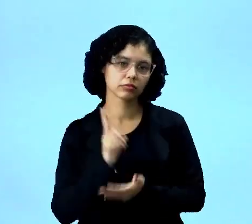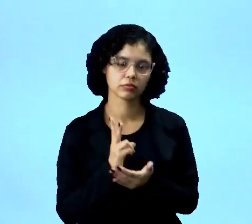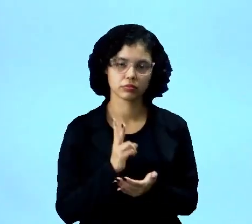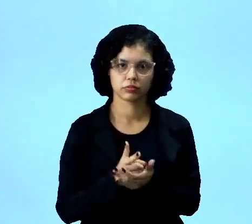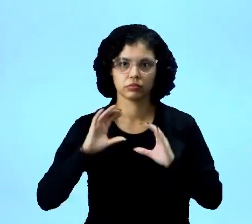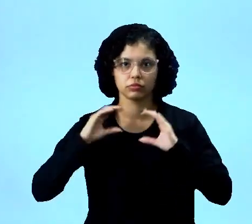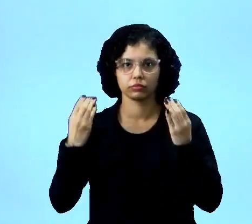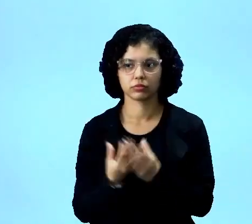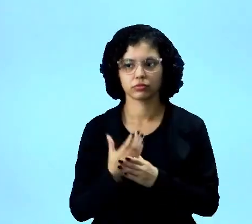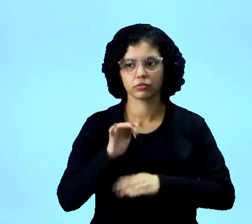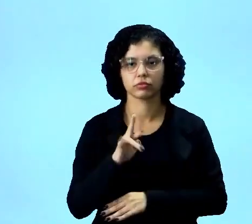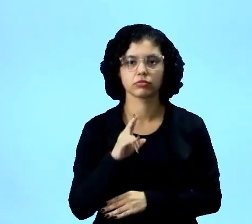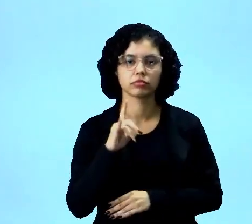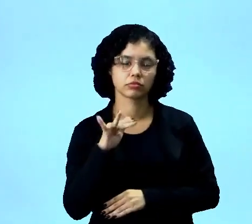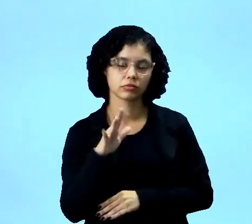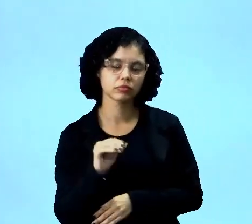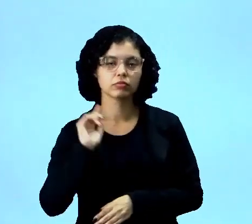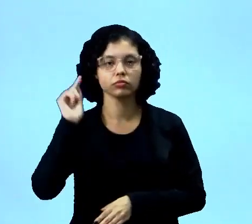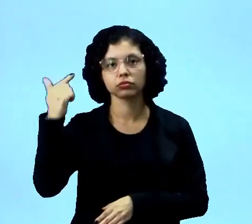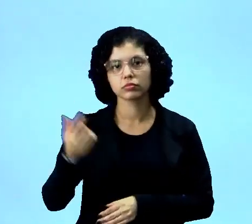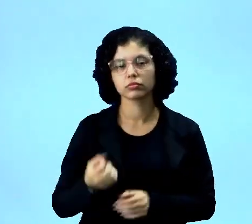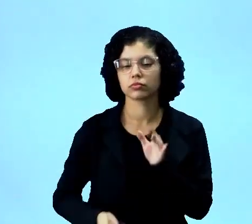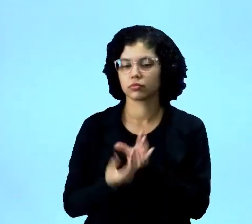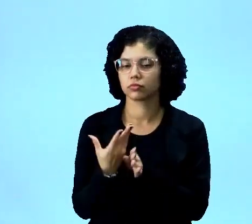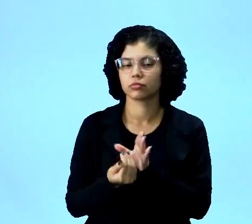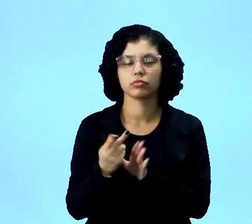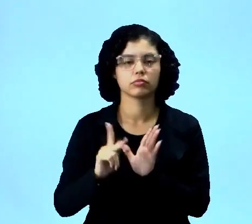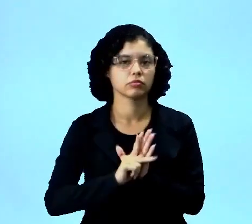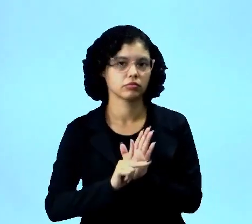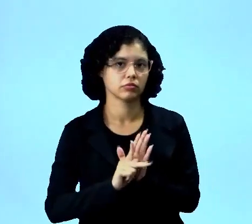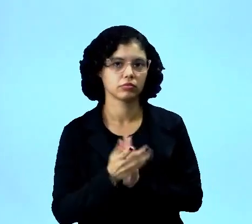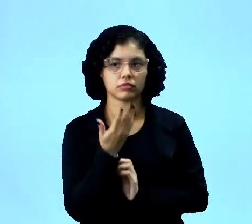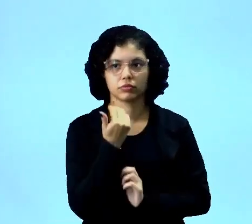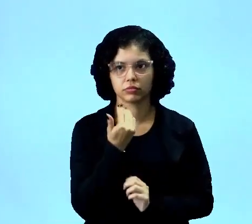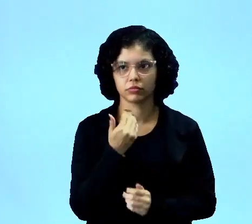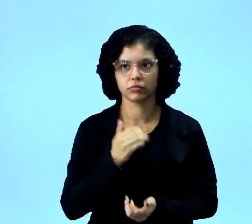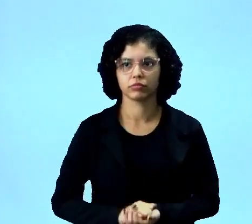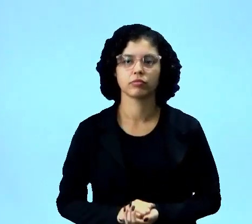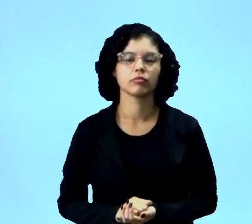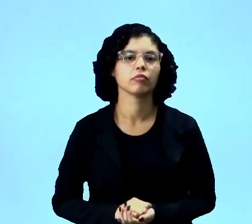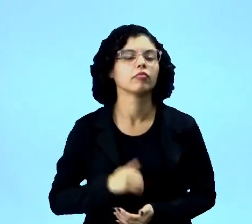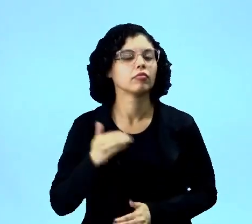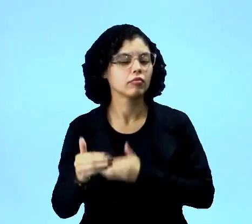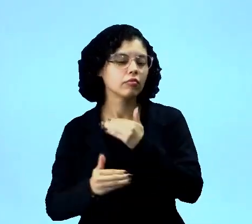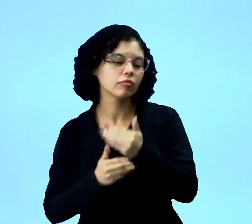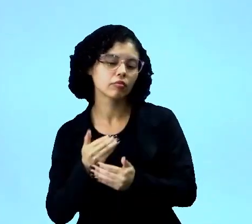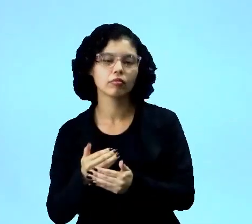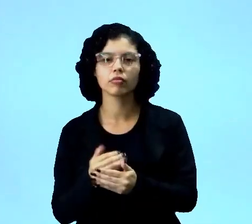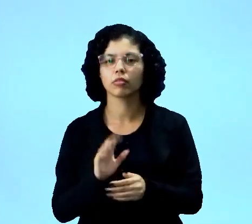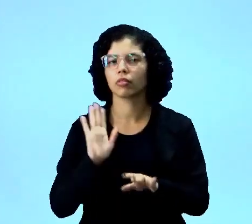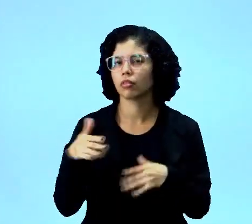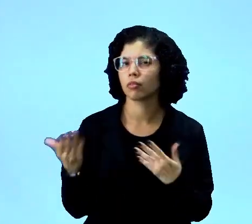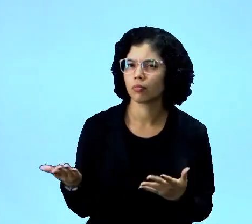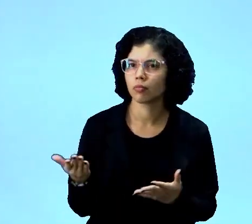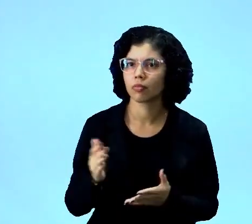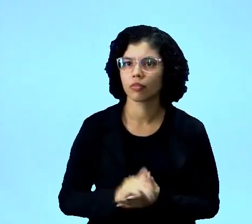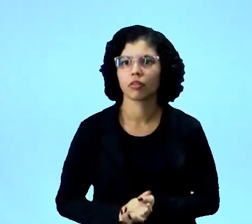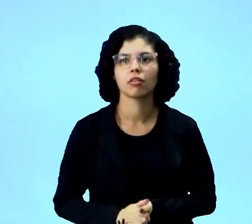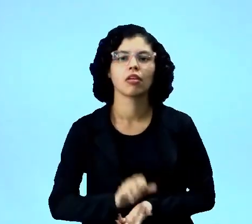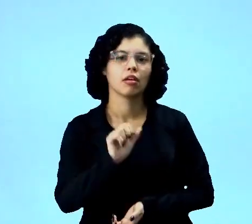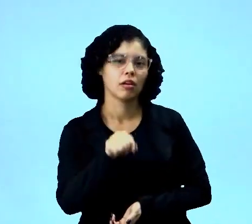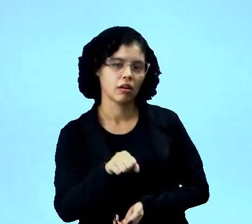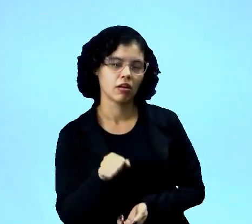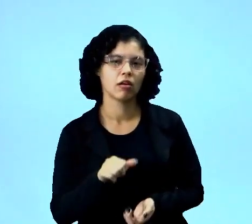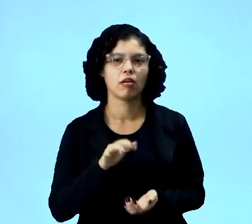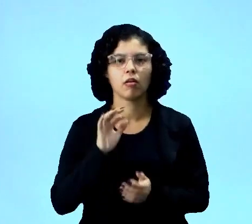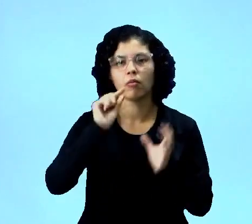seres autótrofos, ou seja, aqueles que produzem seu próprio alimento. E que processo então seria esse? Isso